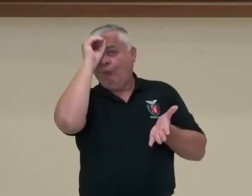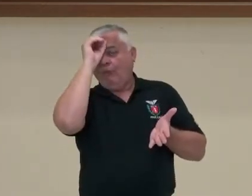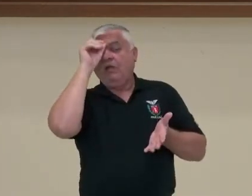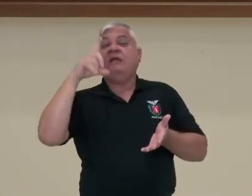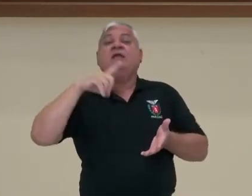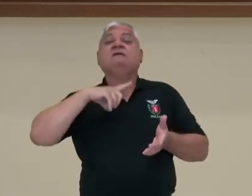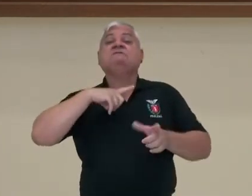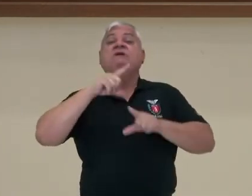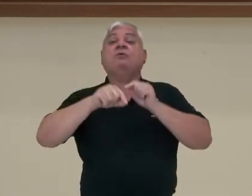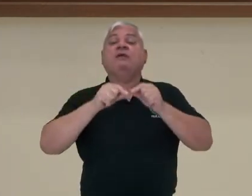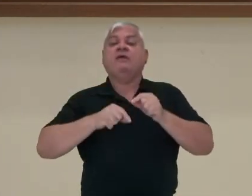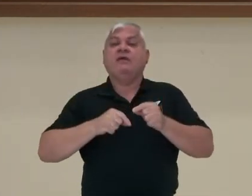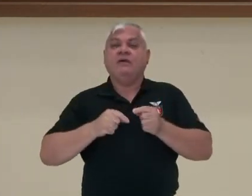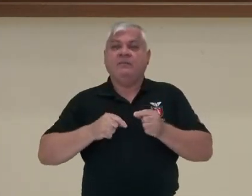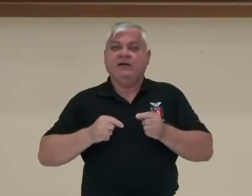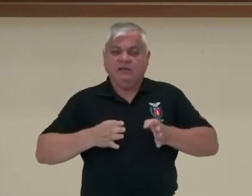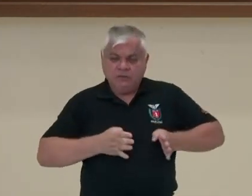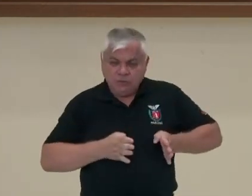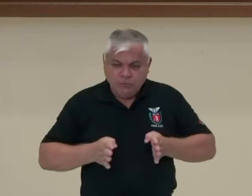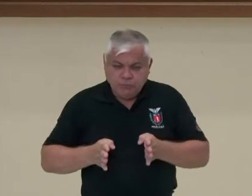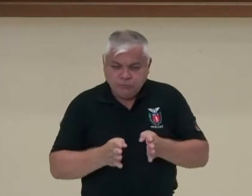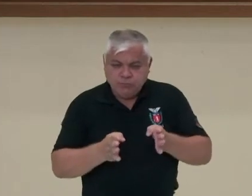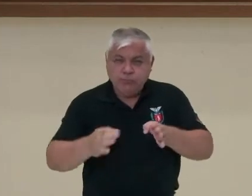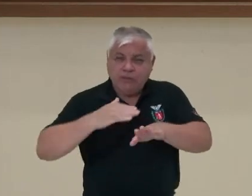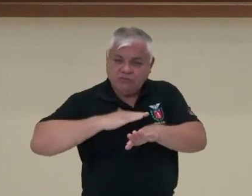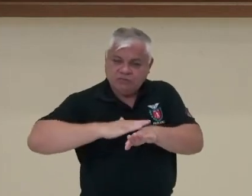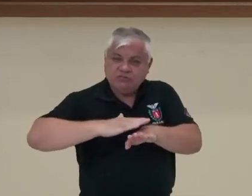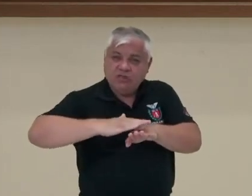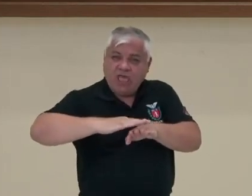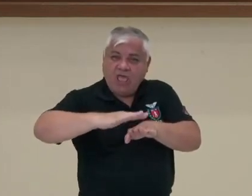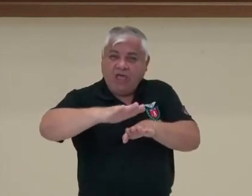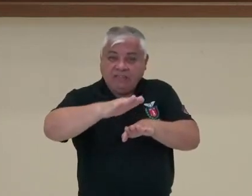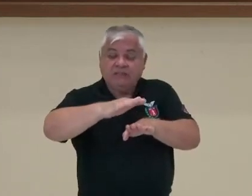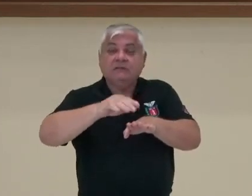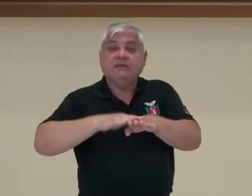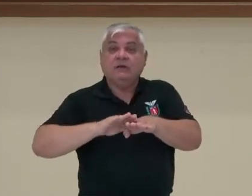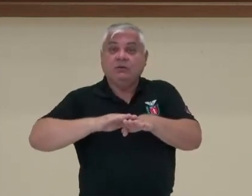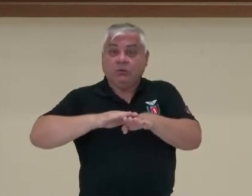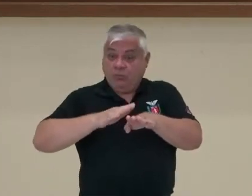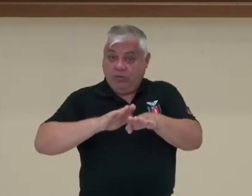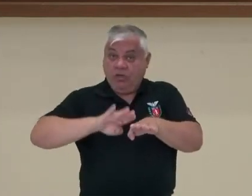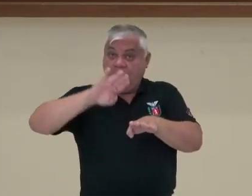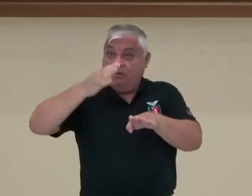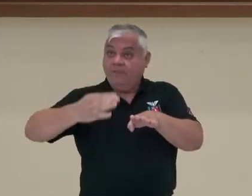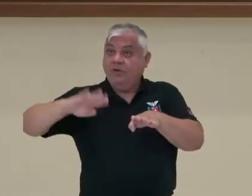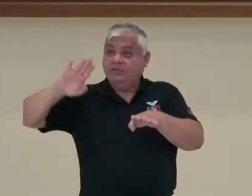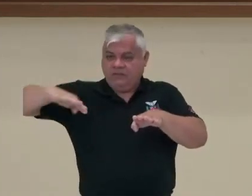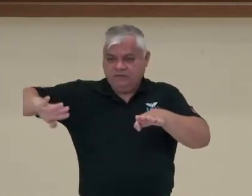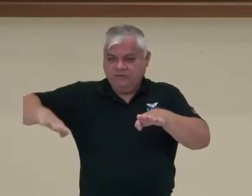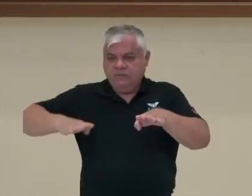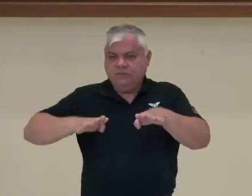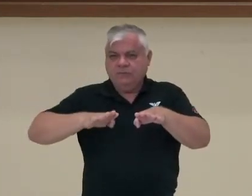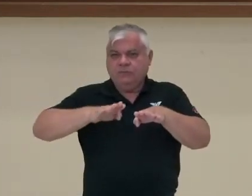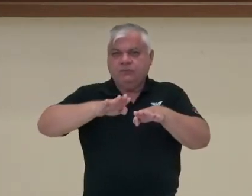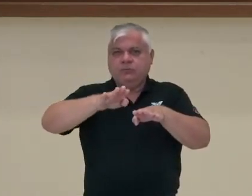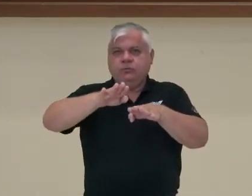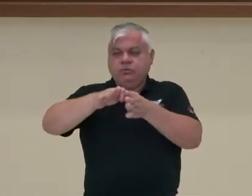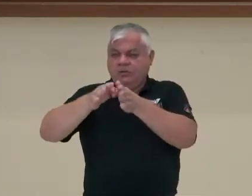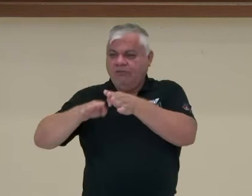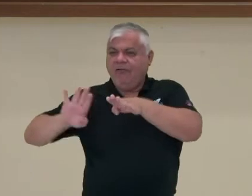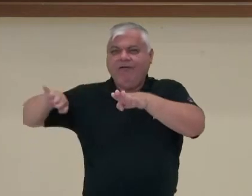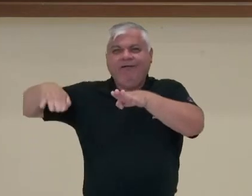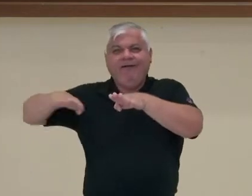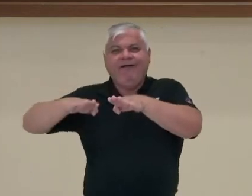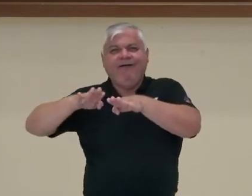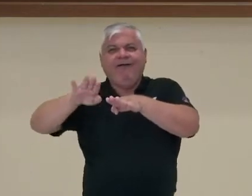de estradas feitas nas encostas das montanhas, né? E através dessas estradas eles levavam a comunicação de